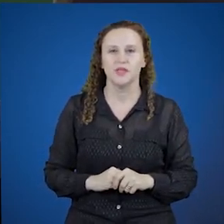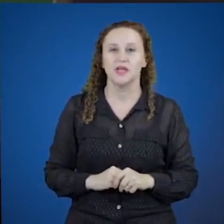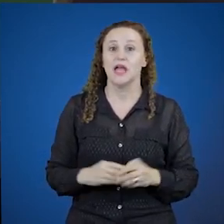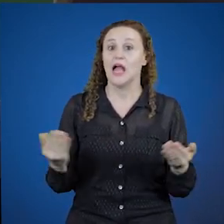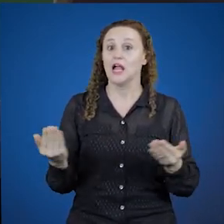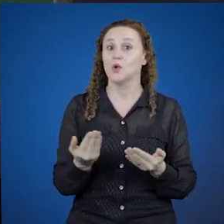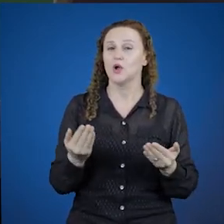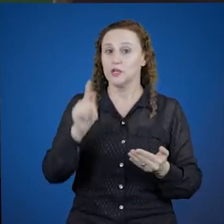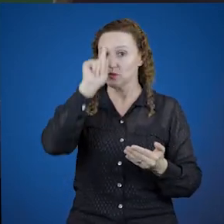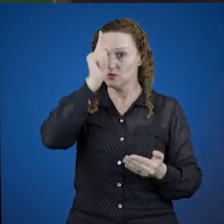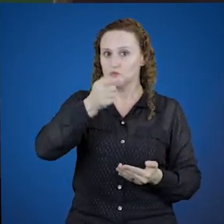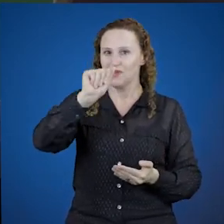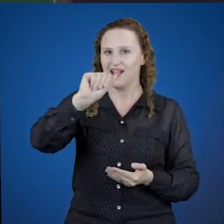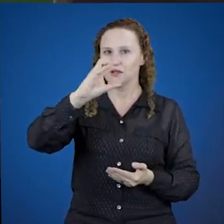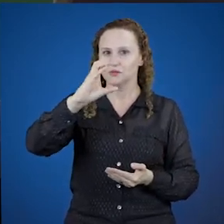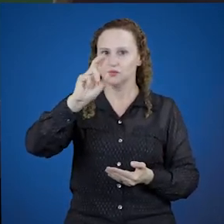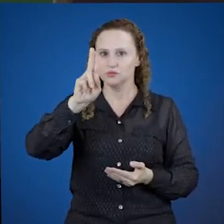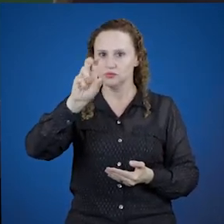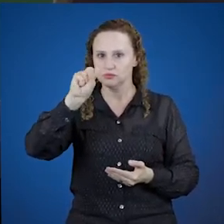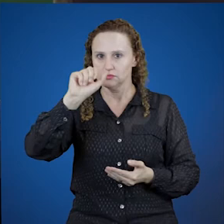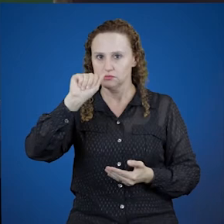e no acusativo